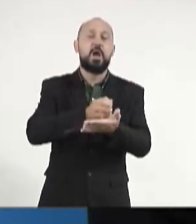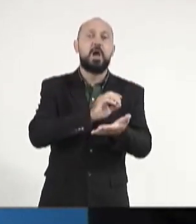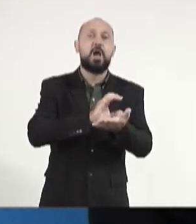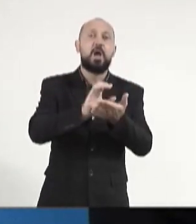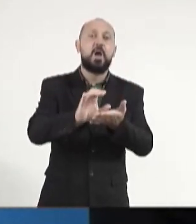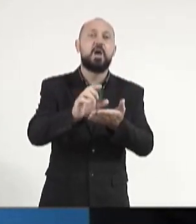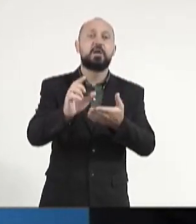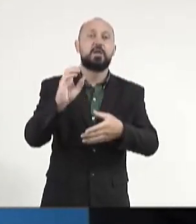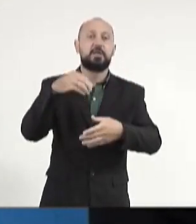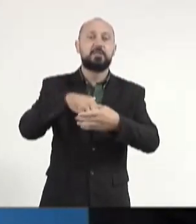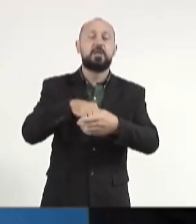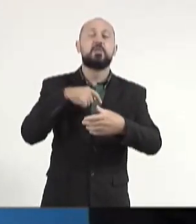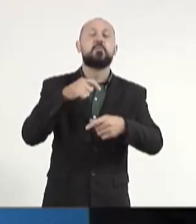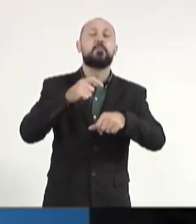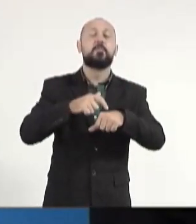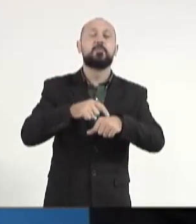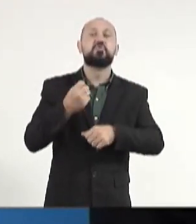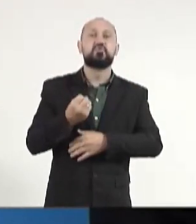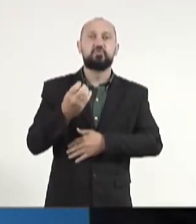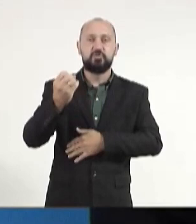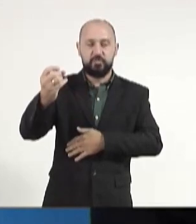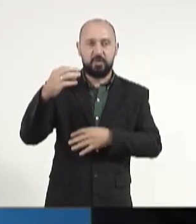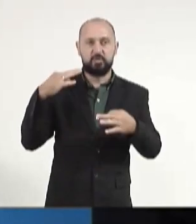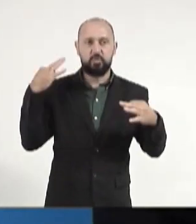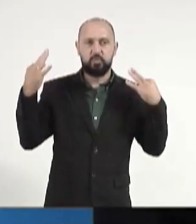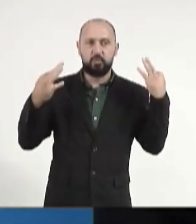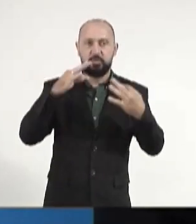reembolso nas agências de viagem e